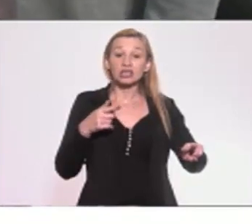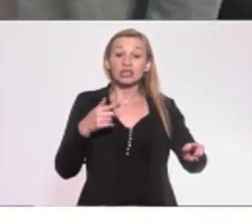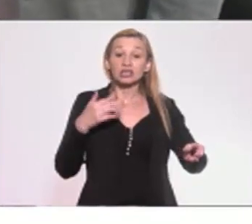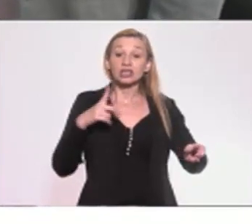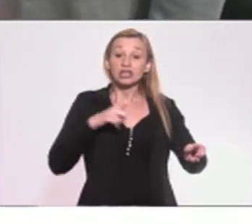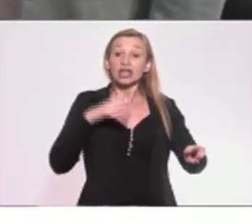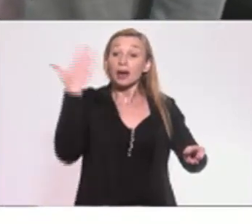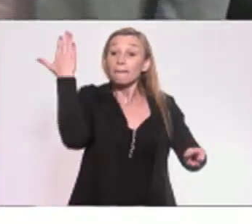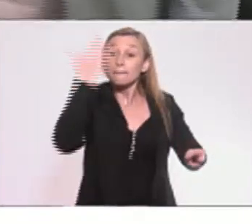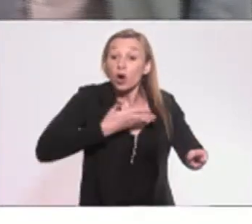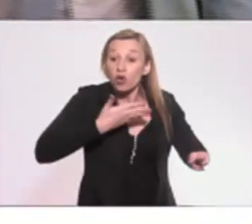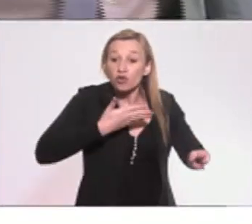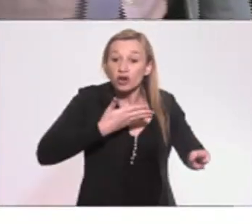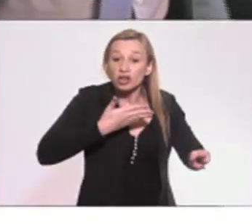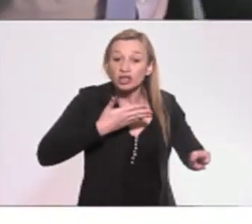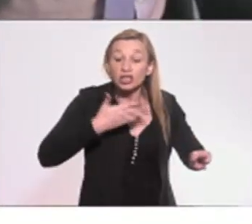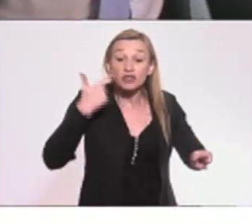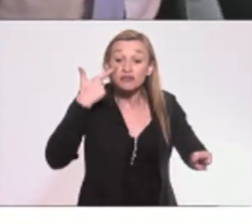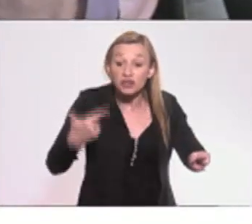flagrante delito.